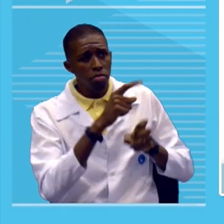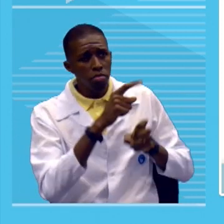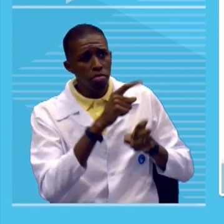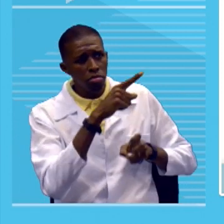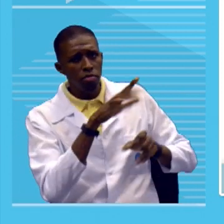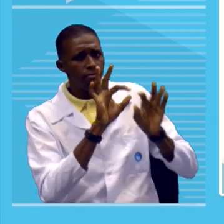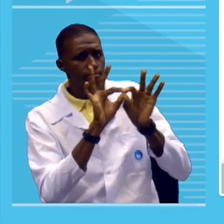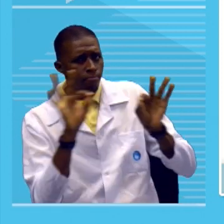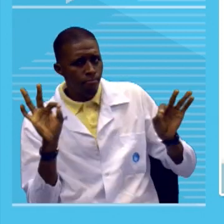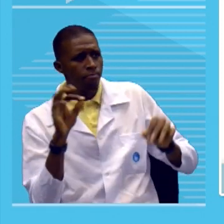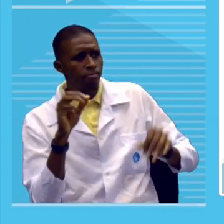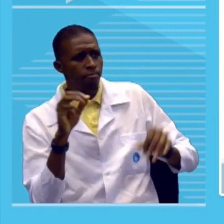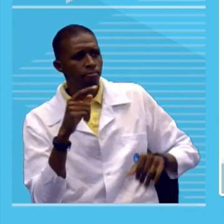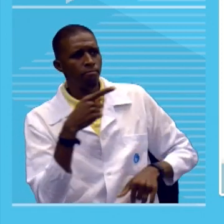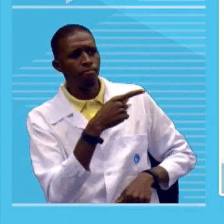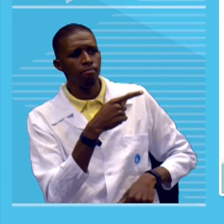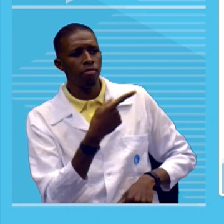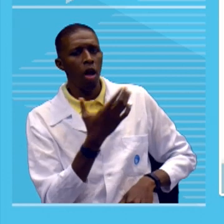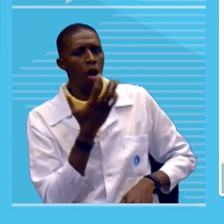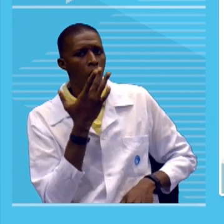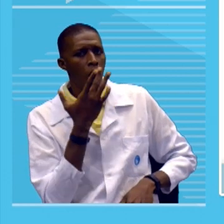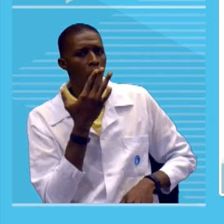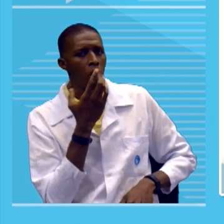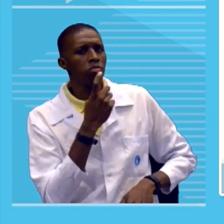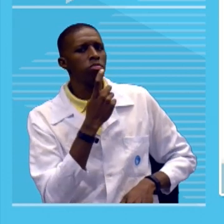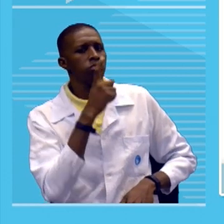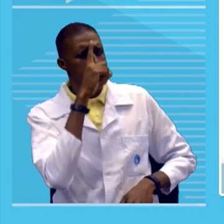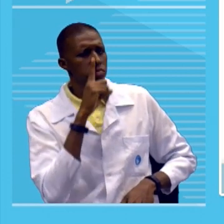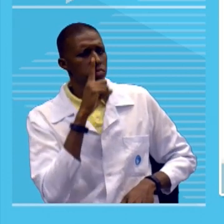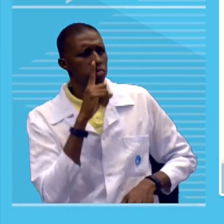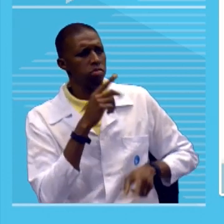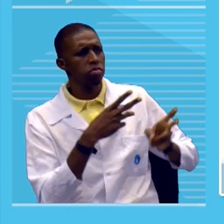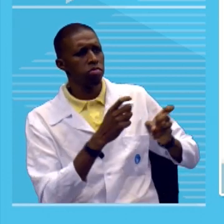que a clareza vem à tona.